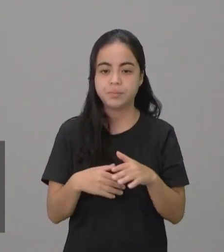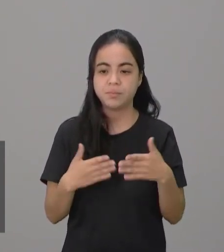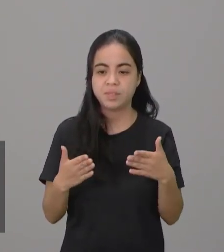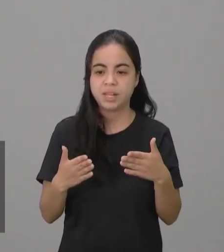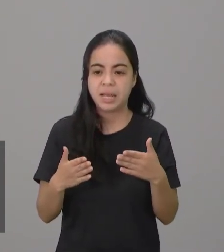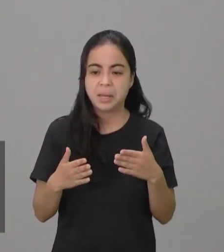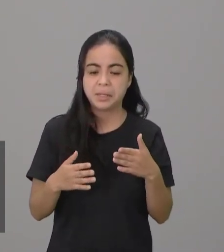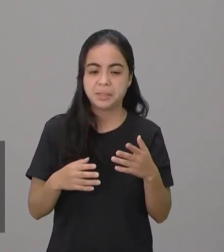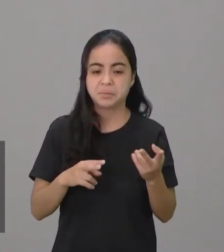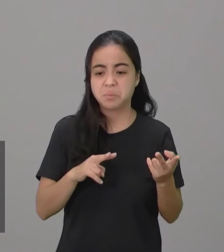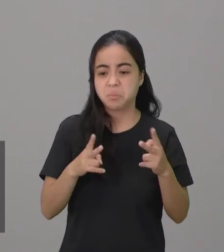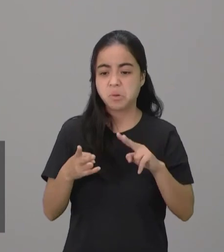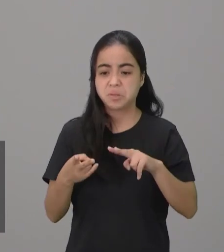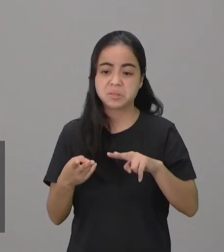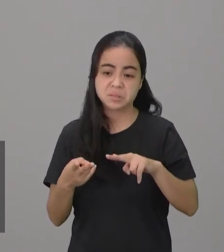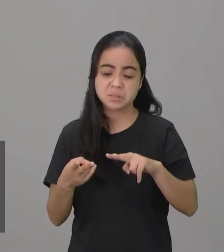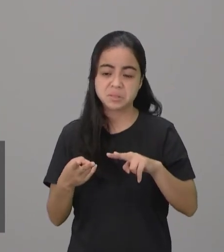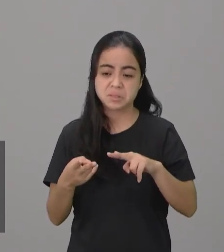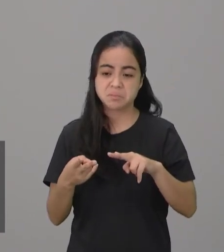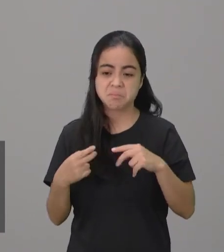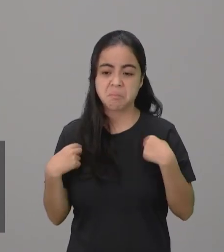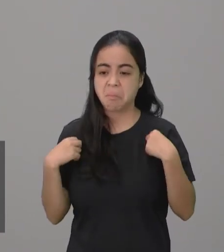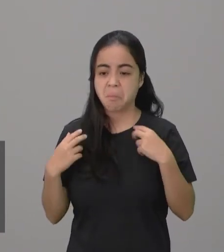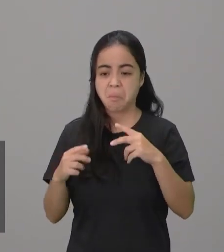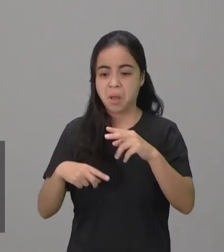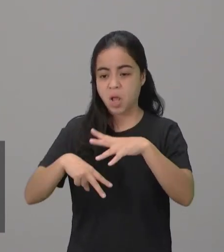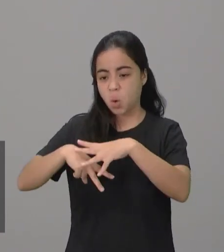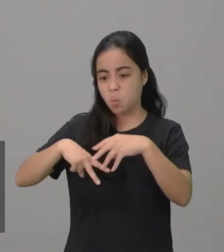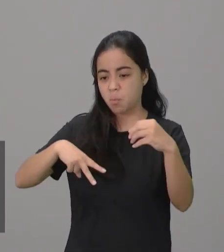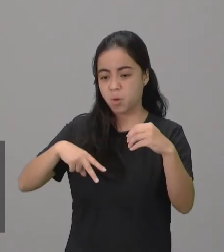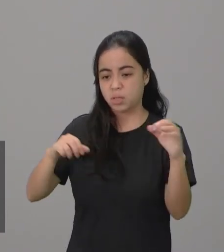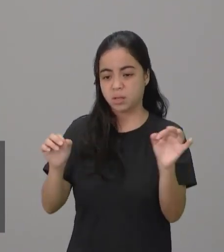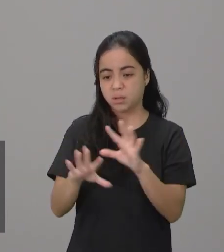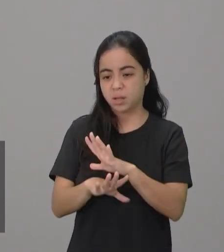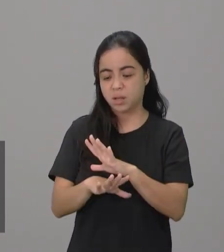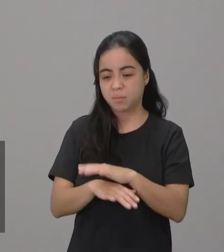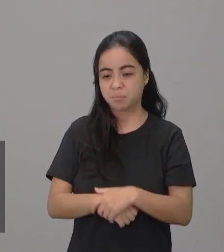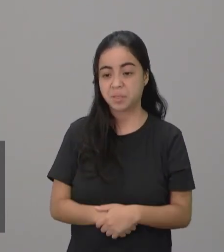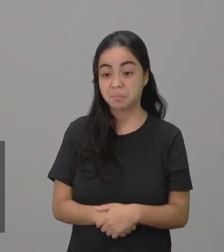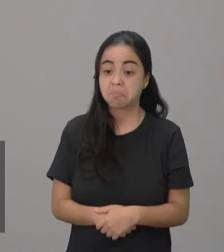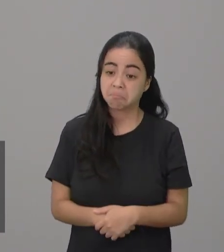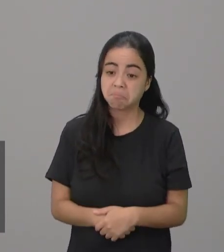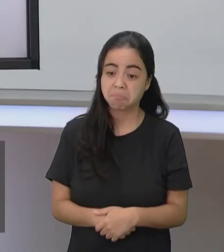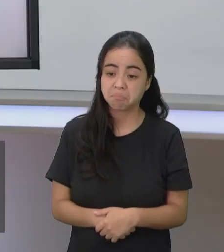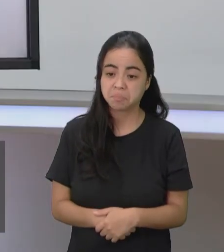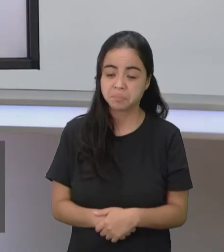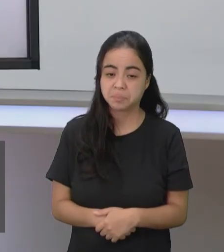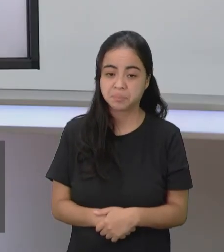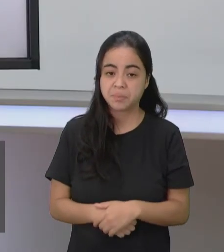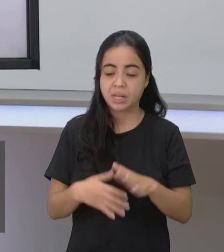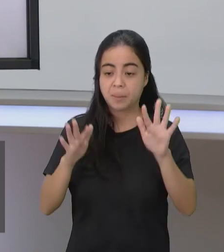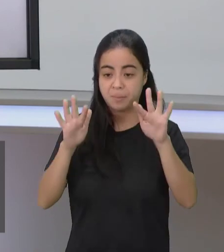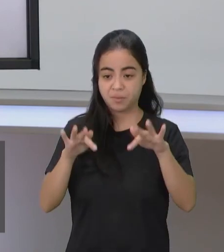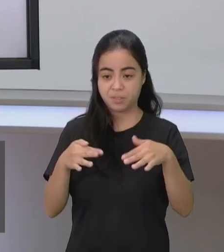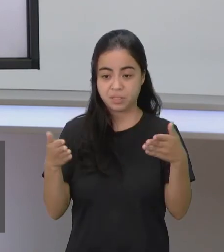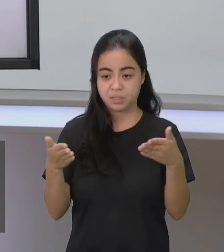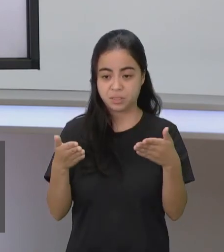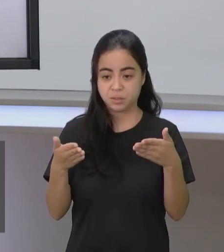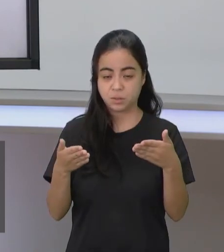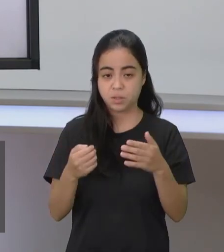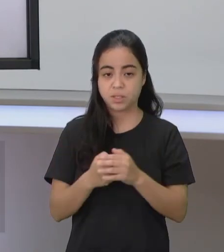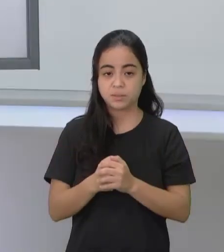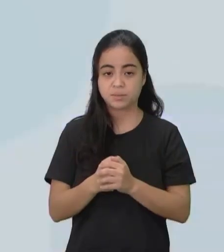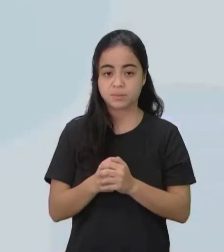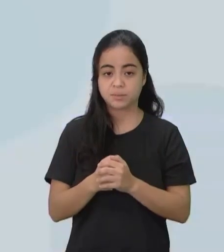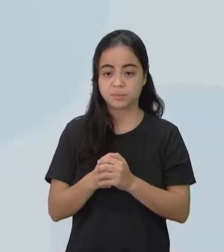inatacável, e daí no momento seguinte aquilo já fica fora de moda, ou o contrário também, né? Sim. E aí, pra gente finalizar aí nos últimos segundos,